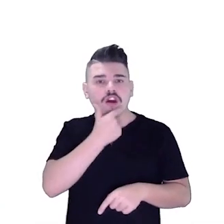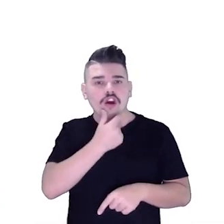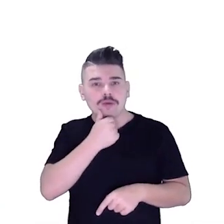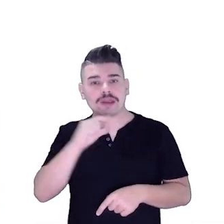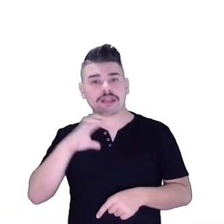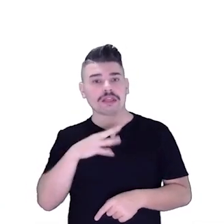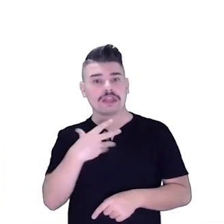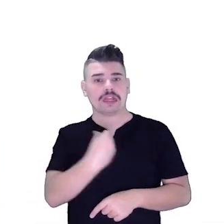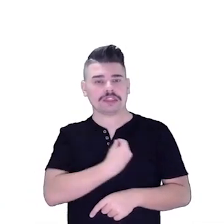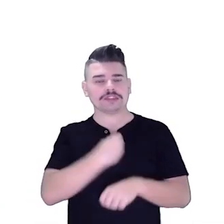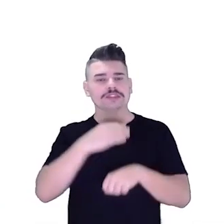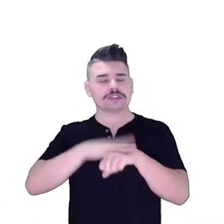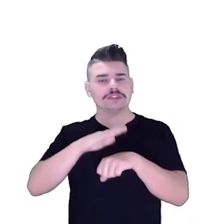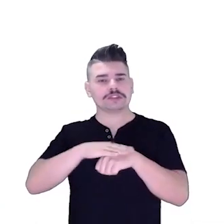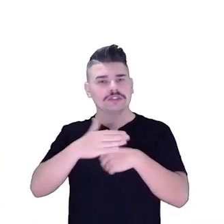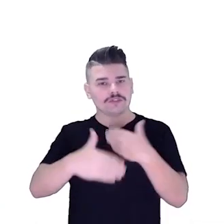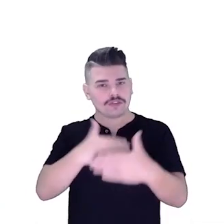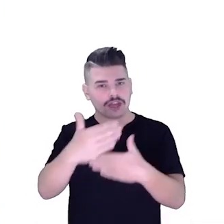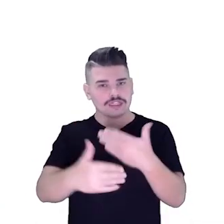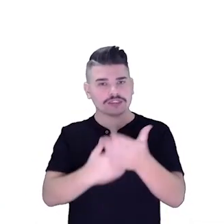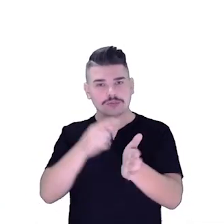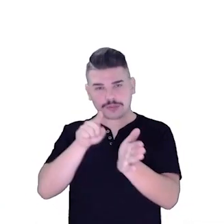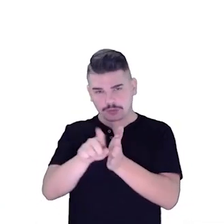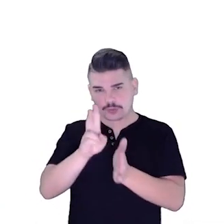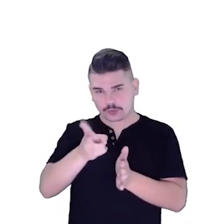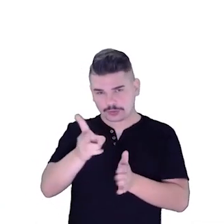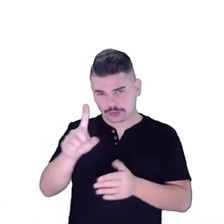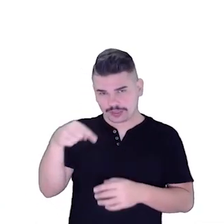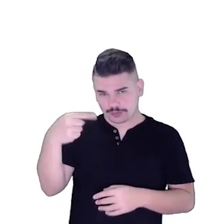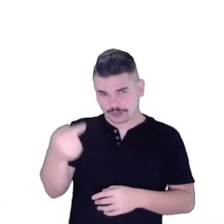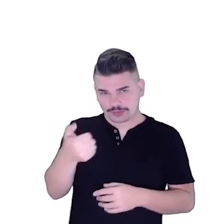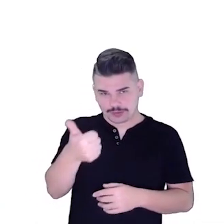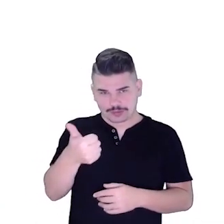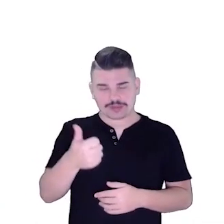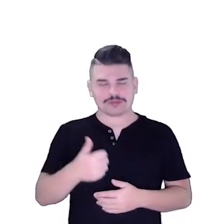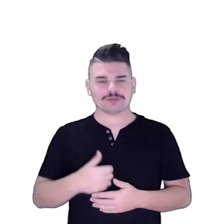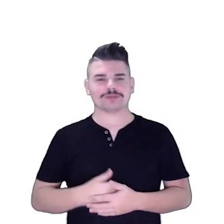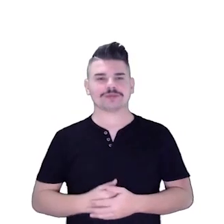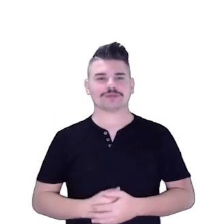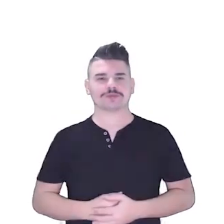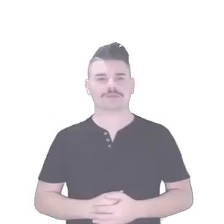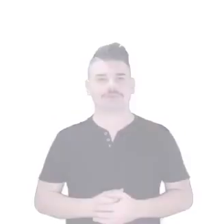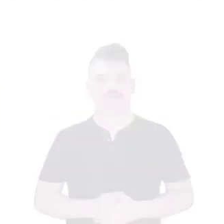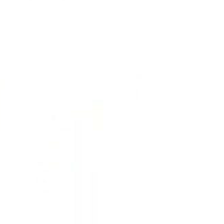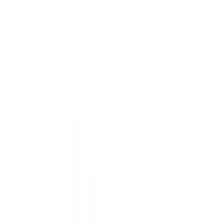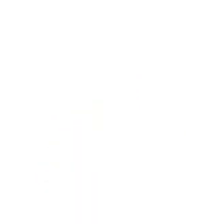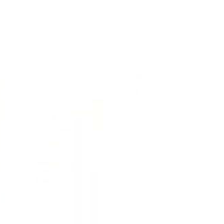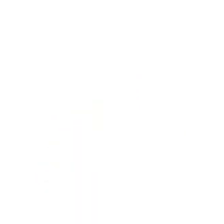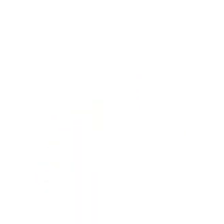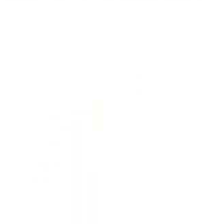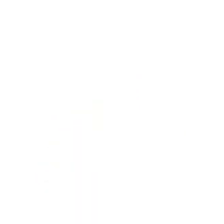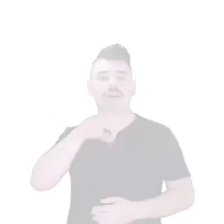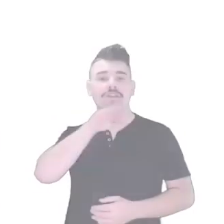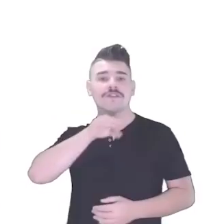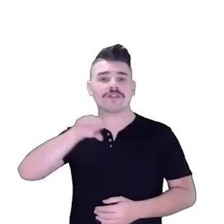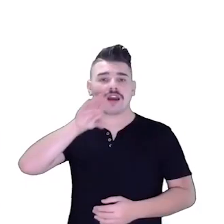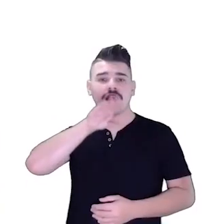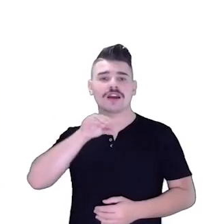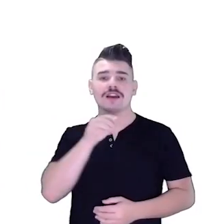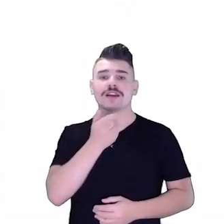e as estudantes trans também têm feito. Eu vou continuar a pergunta depois, tá? She's saying